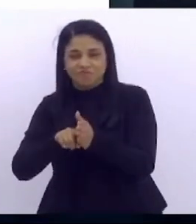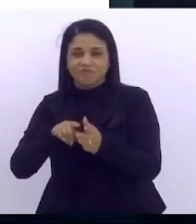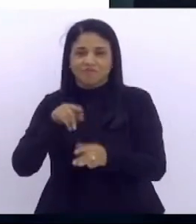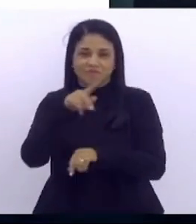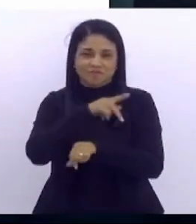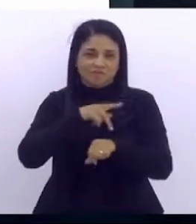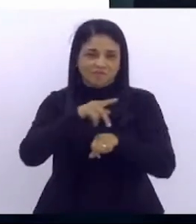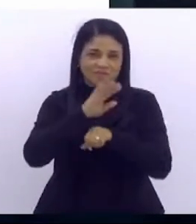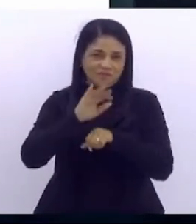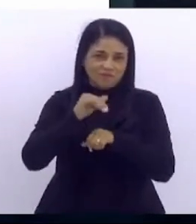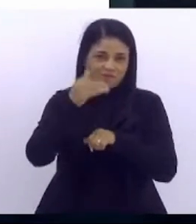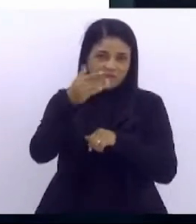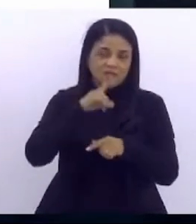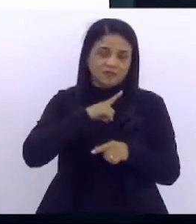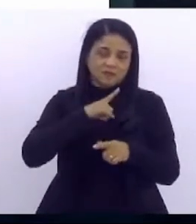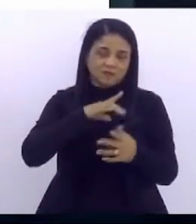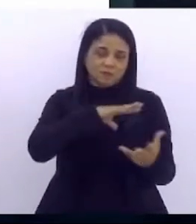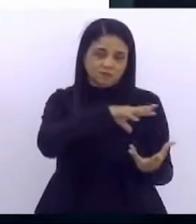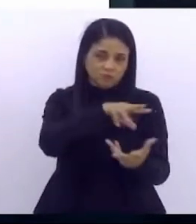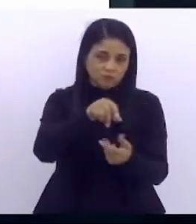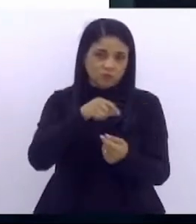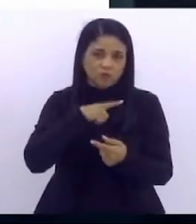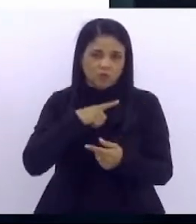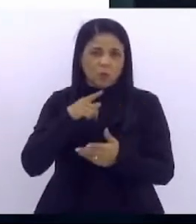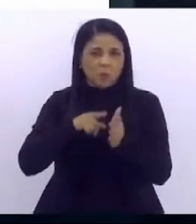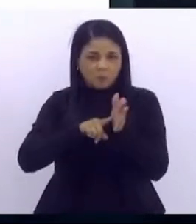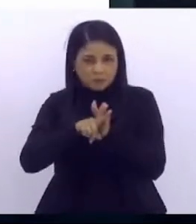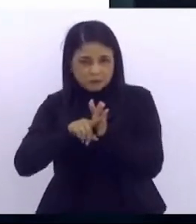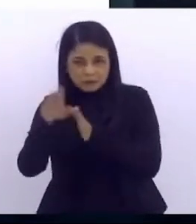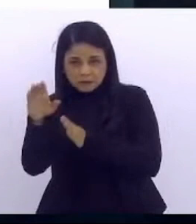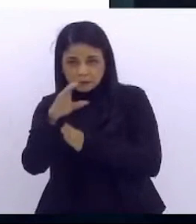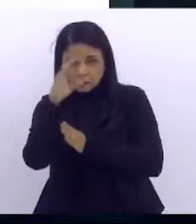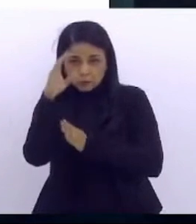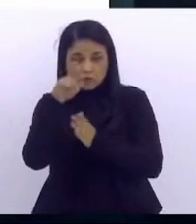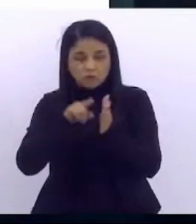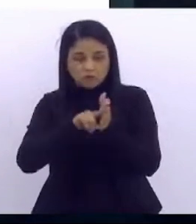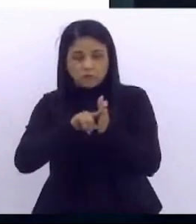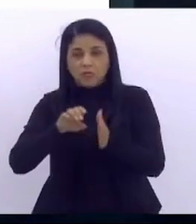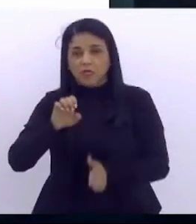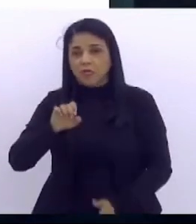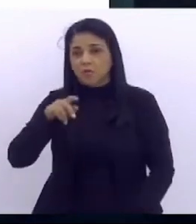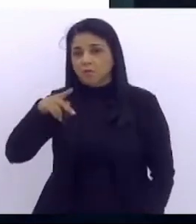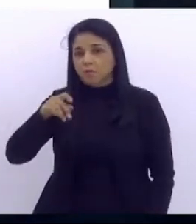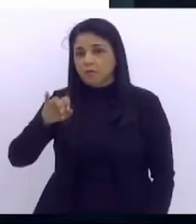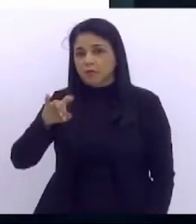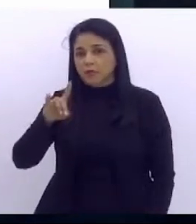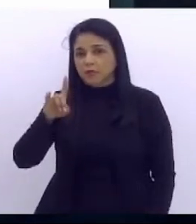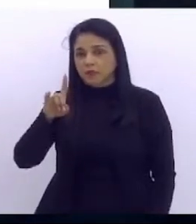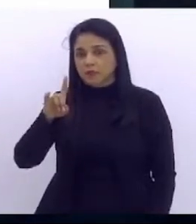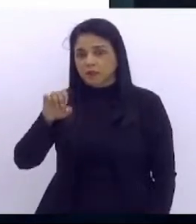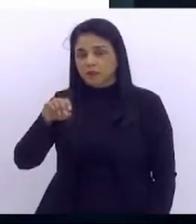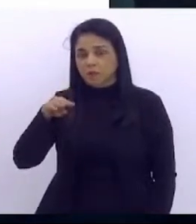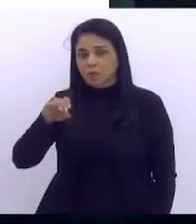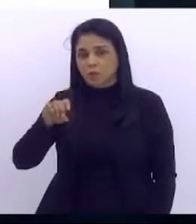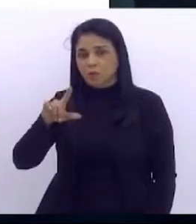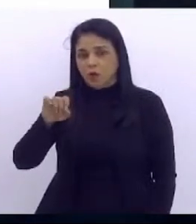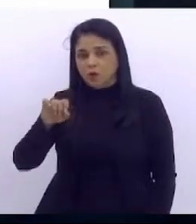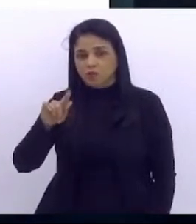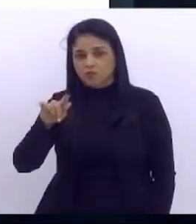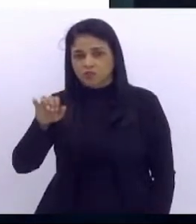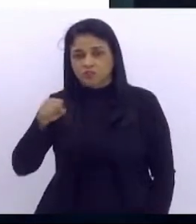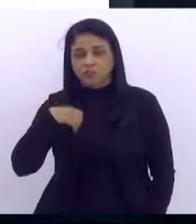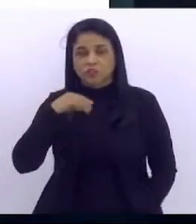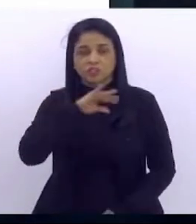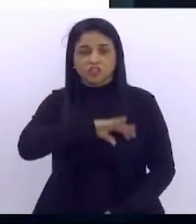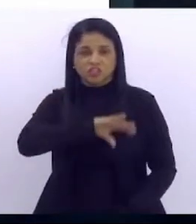um pesquisador chamado Elard Koch, que ele é um epidemiologista chileno, que ele fez uma pesquisa em vários países